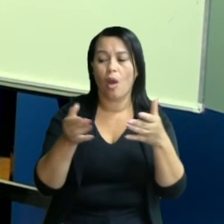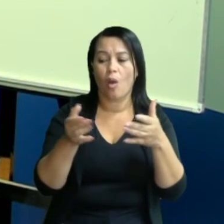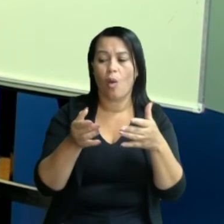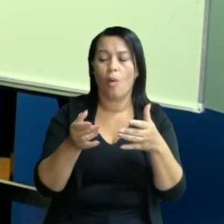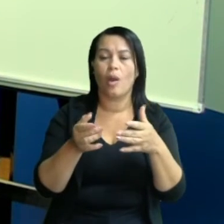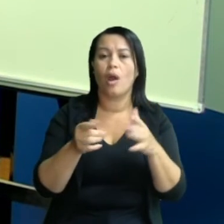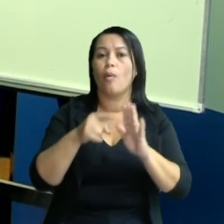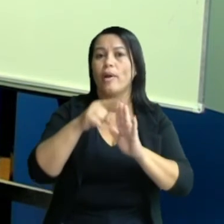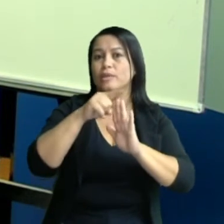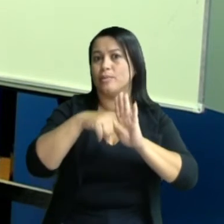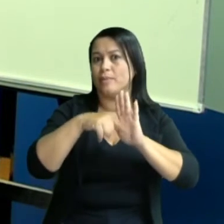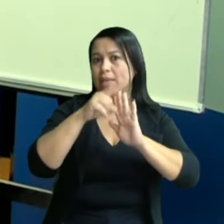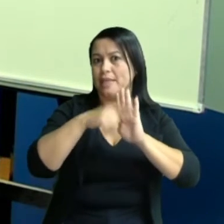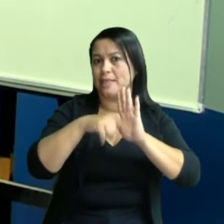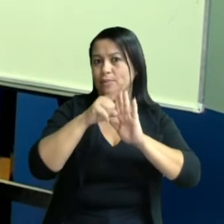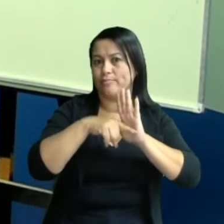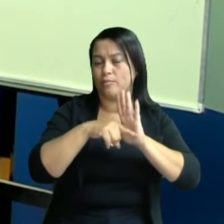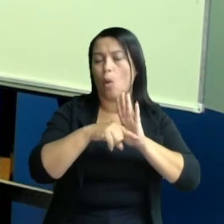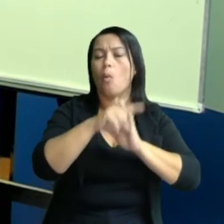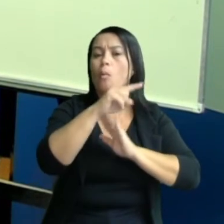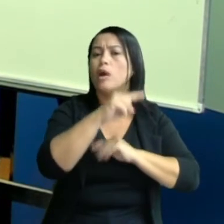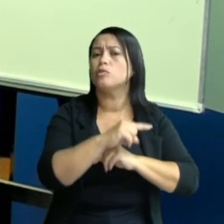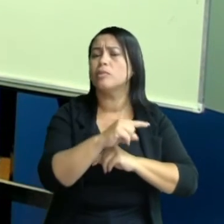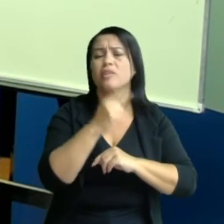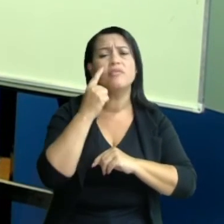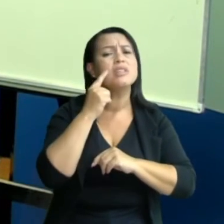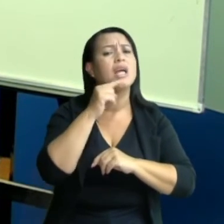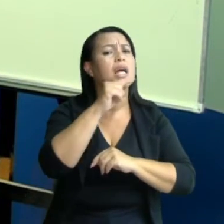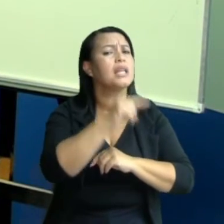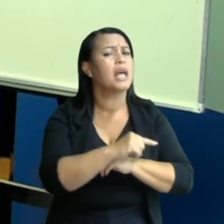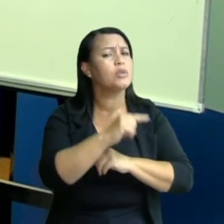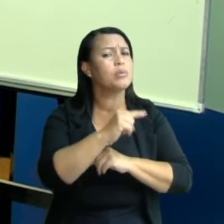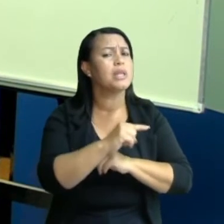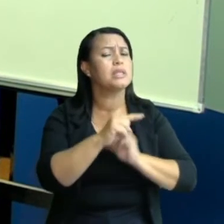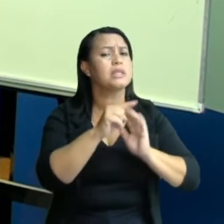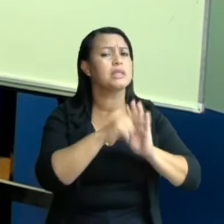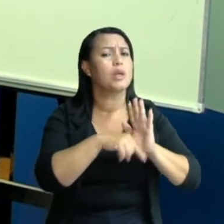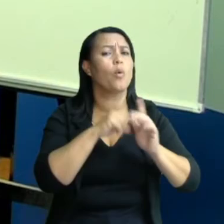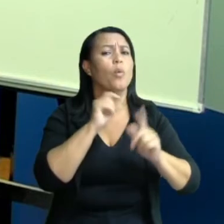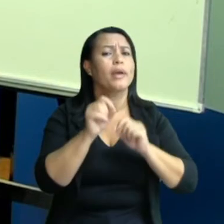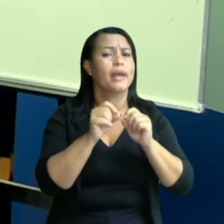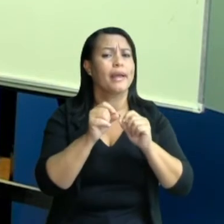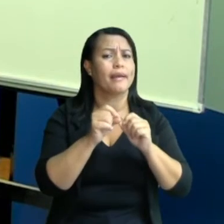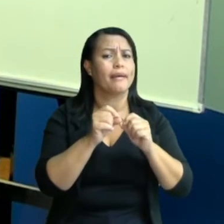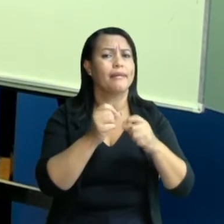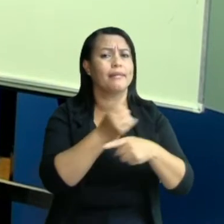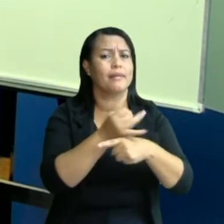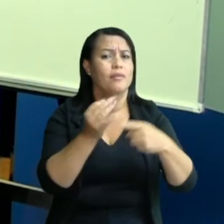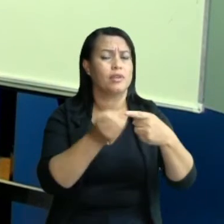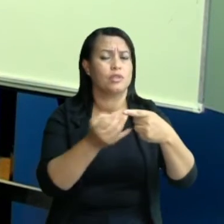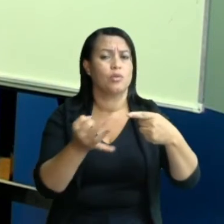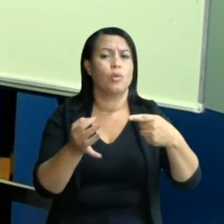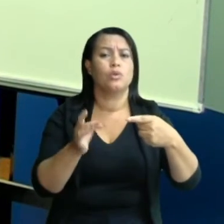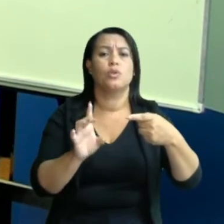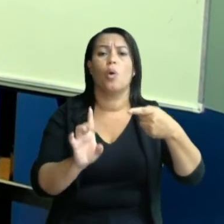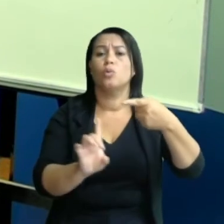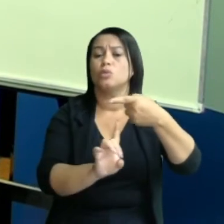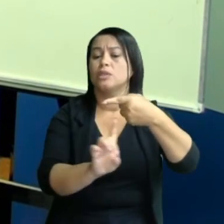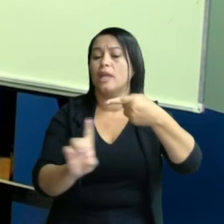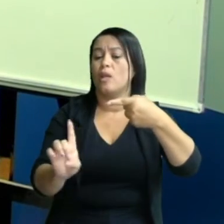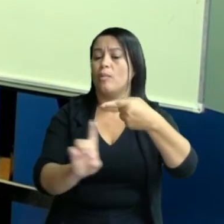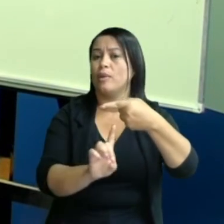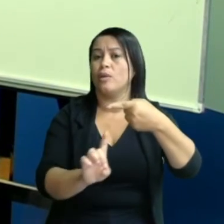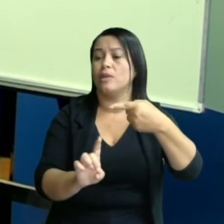a subtração. E nessa subtração de frações, os denominadores